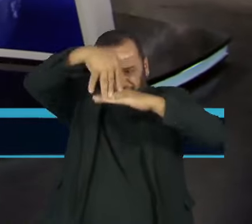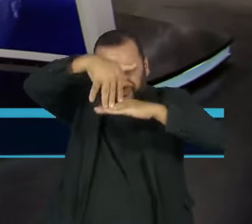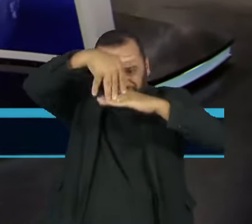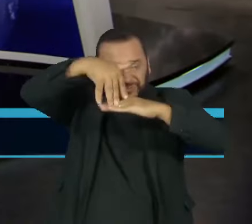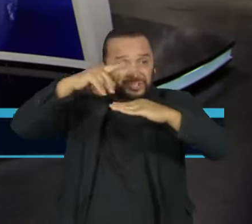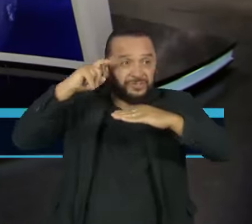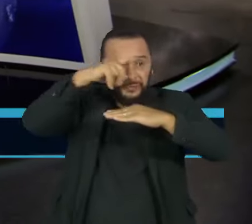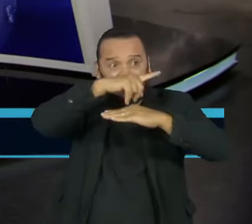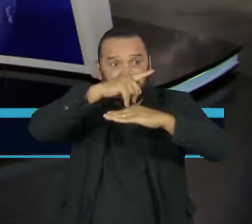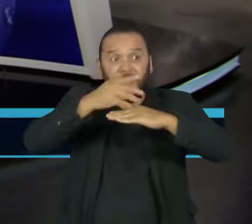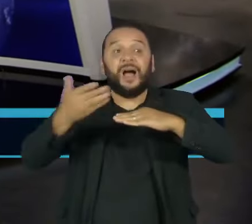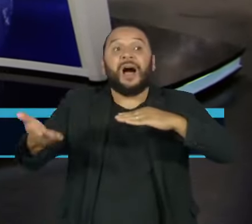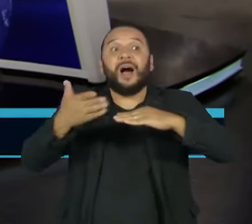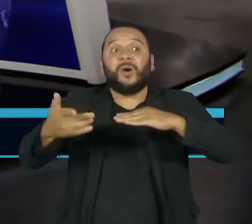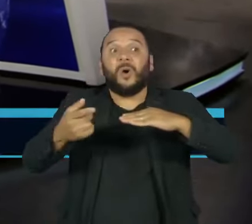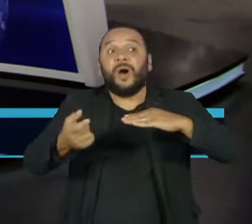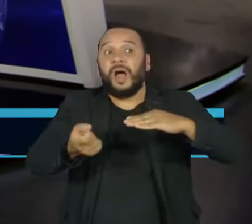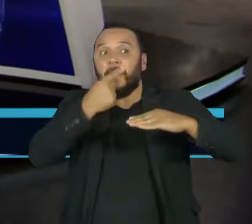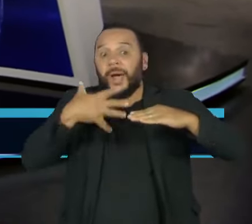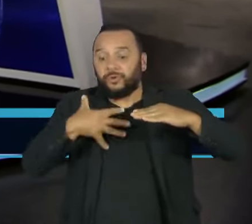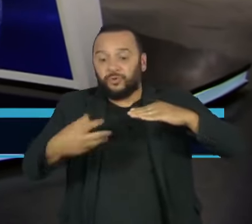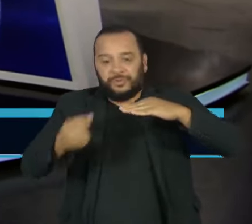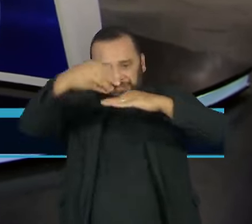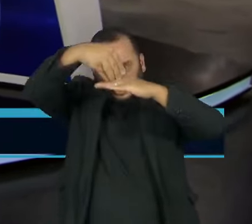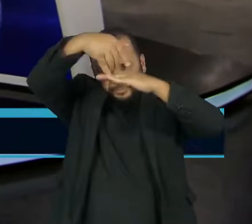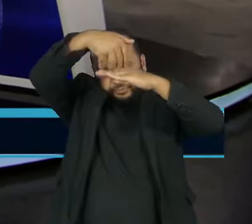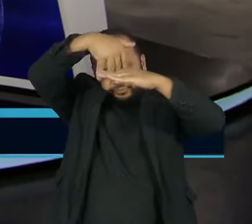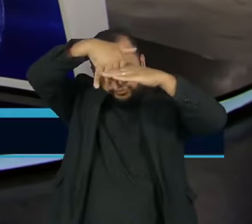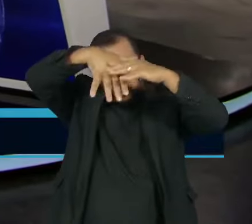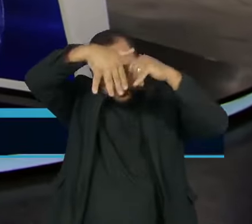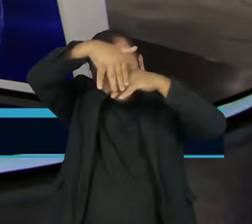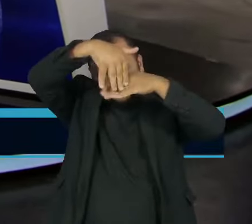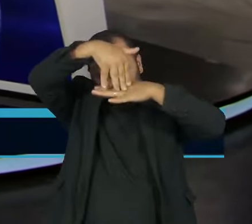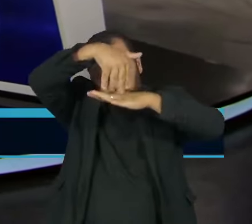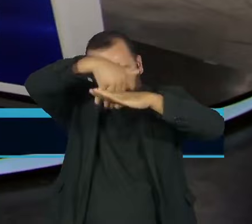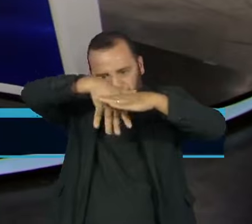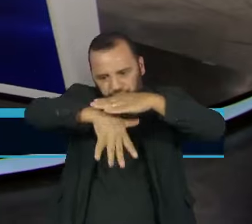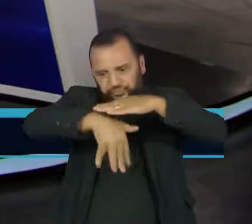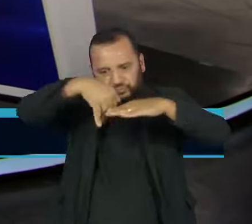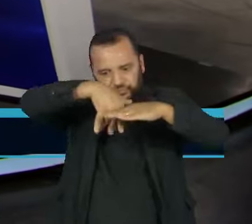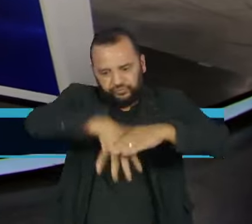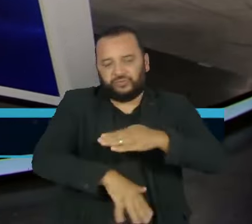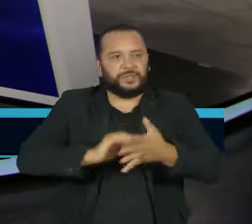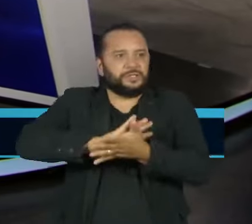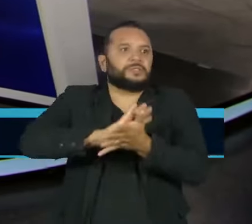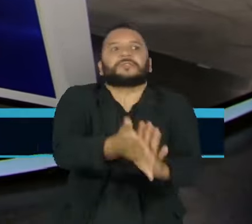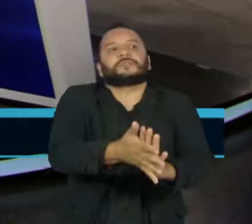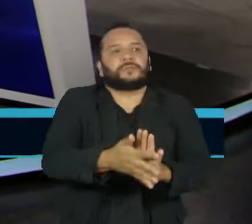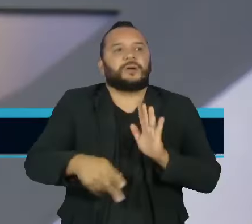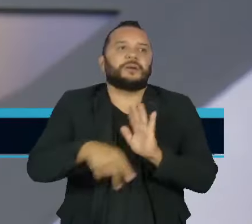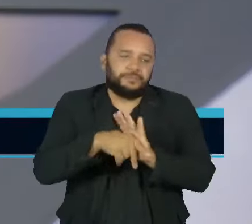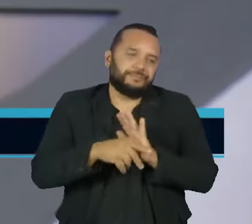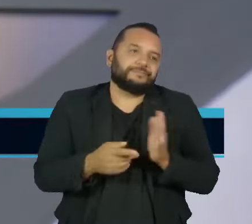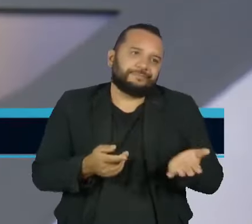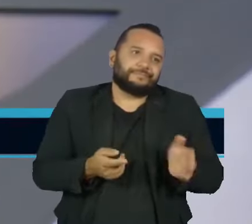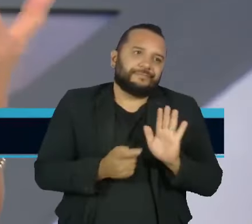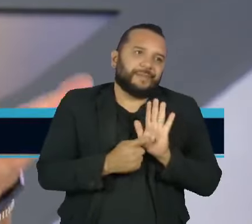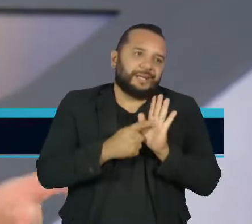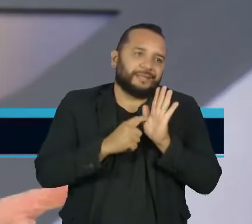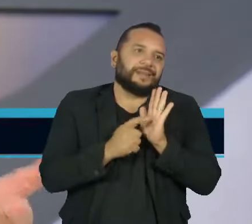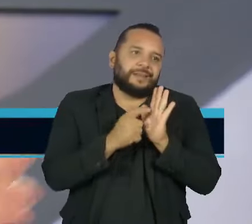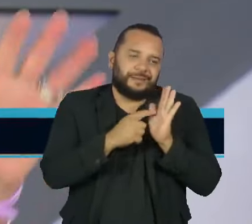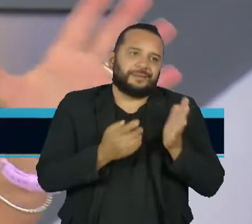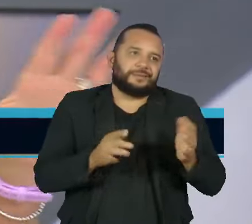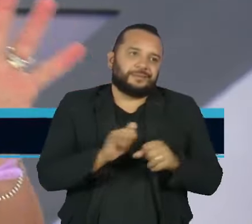falando de uma bactéria que é difícil para controlar e para matar e ela tem essa capacidade de sobrevivência e nós estamos falando de um